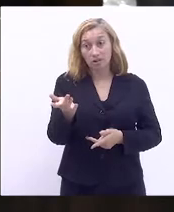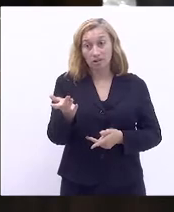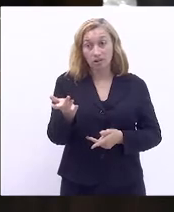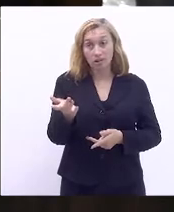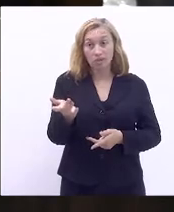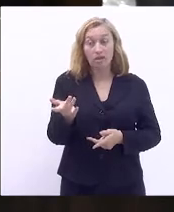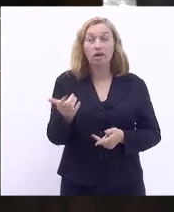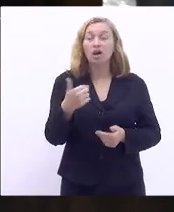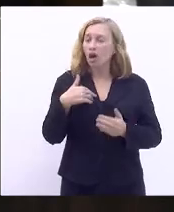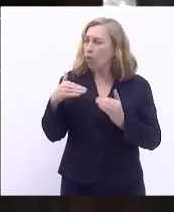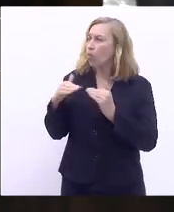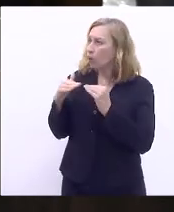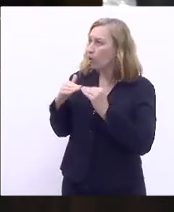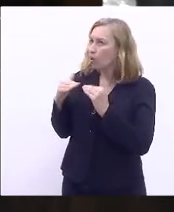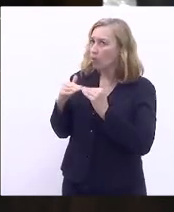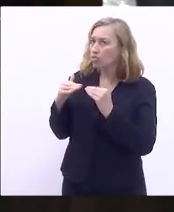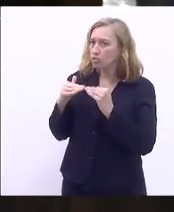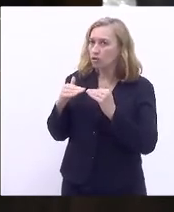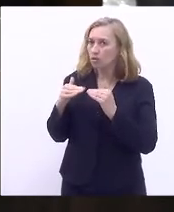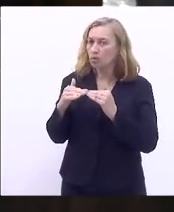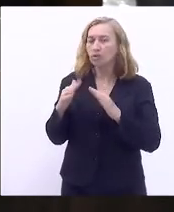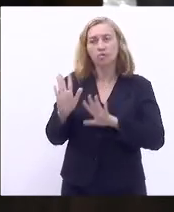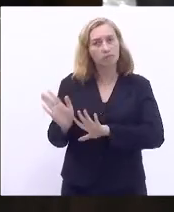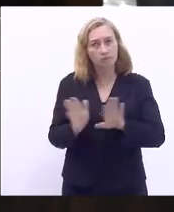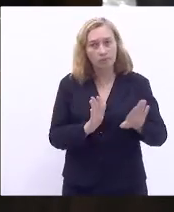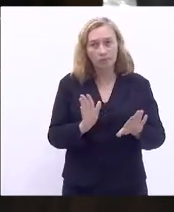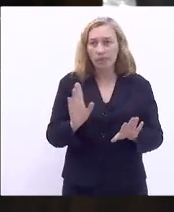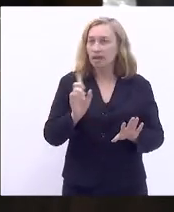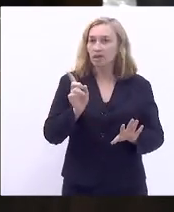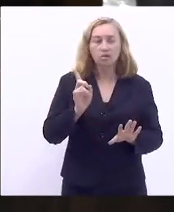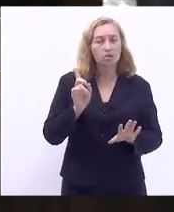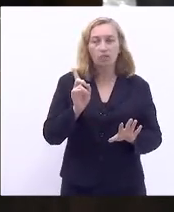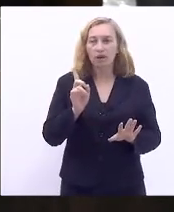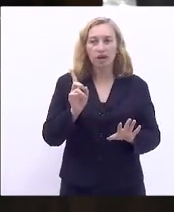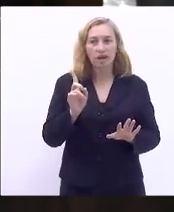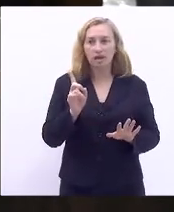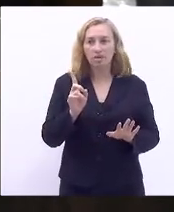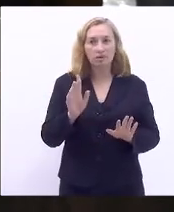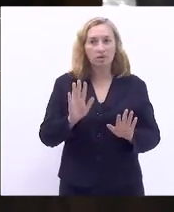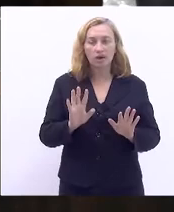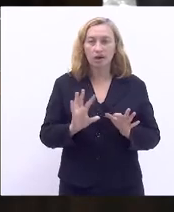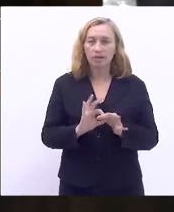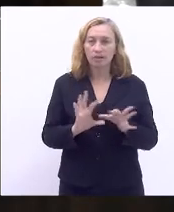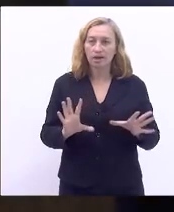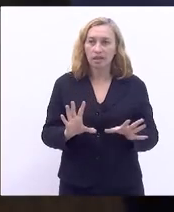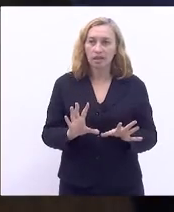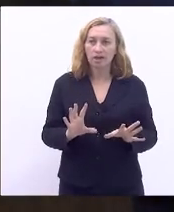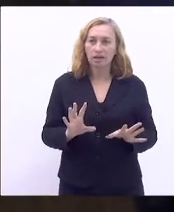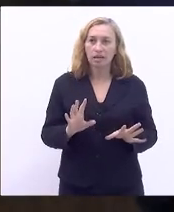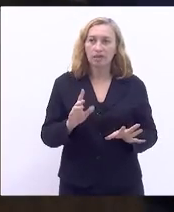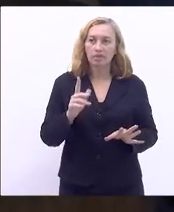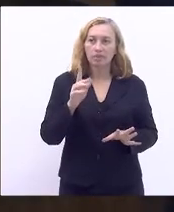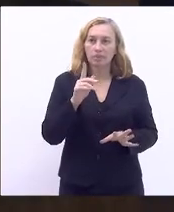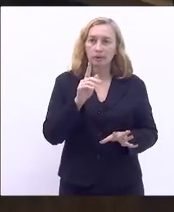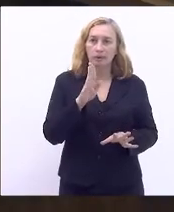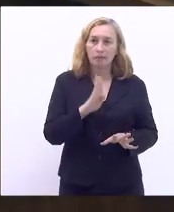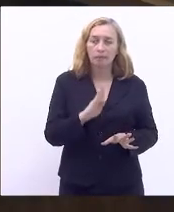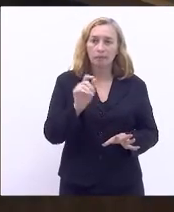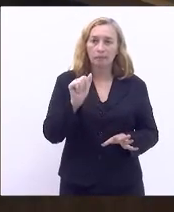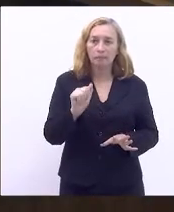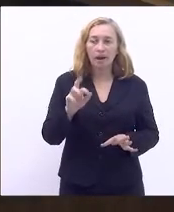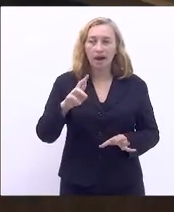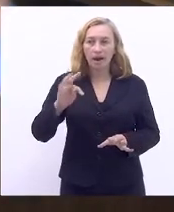Não, eu concordo. O que está em jogo de Barra do Piraí... Não, o que está em jogo não é a licença ambiental. De Barra do Piraí, de ambiente, onde